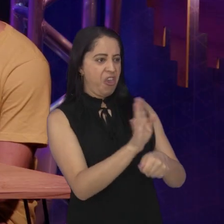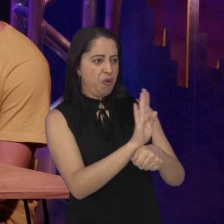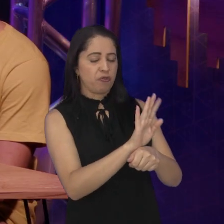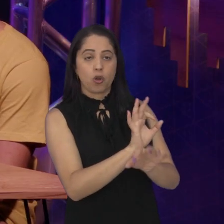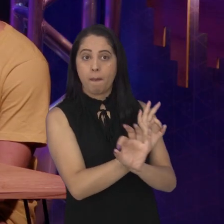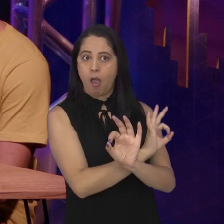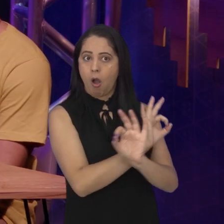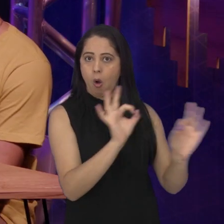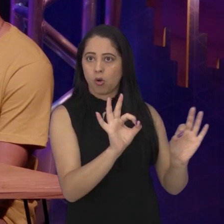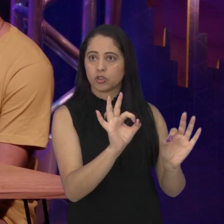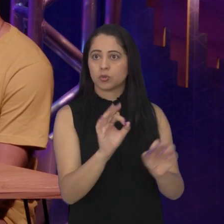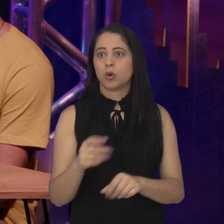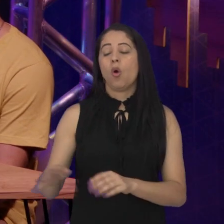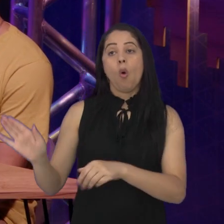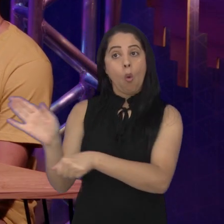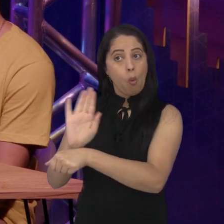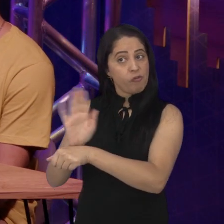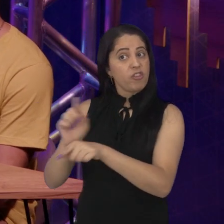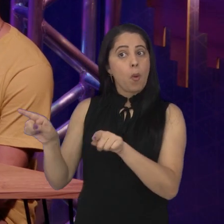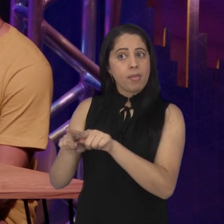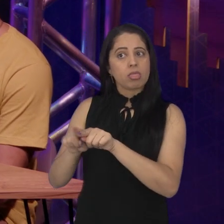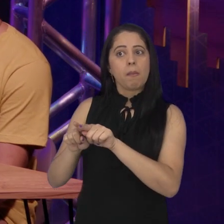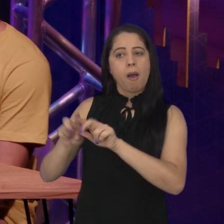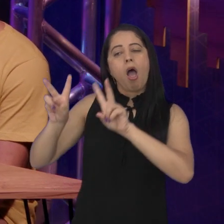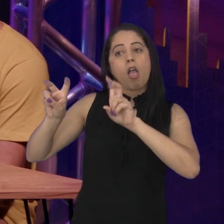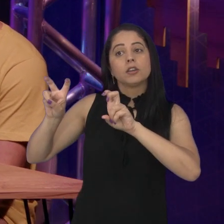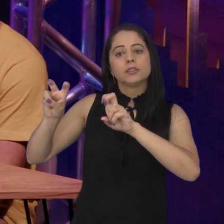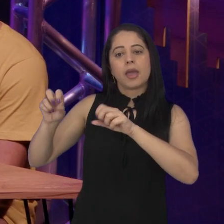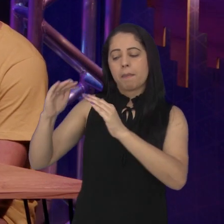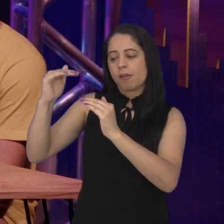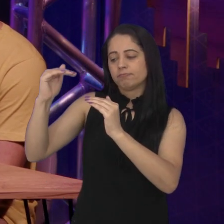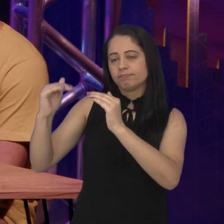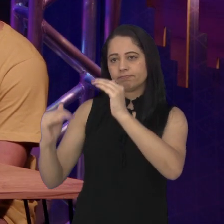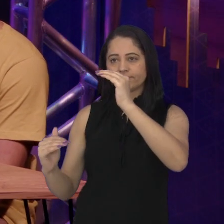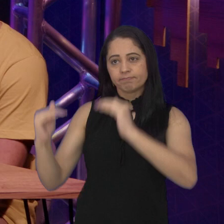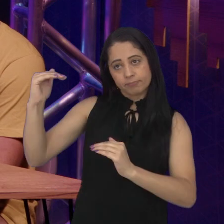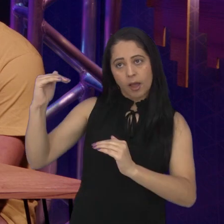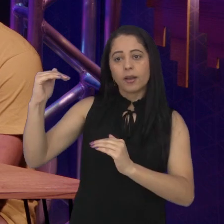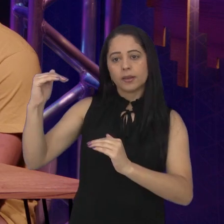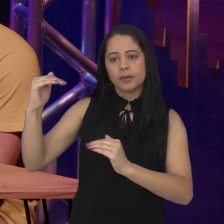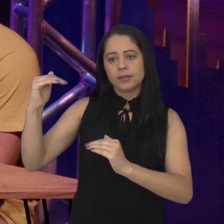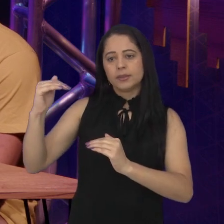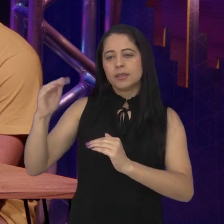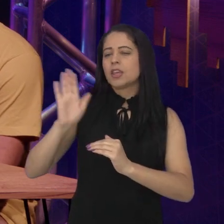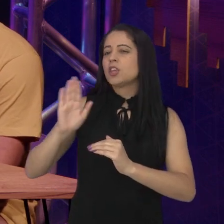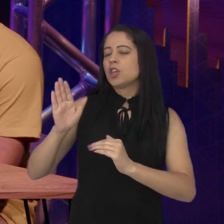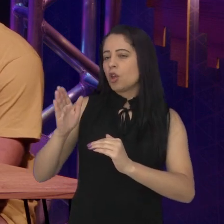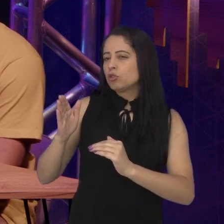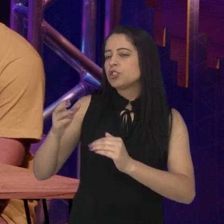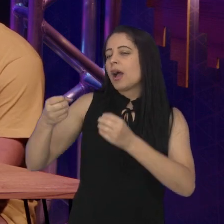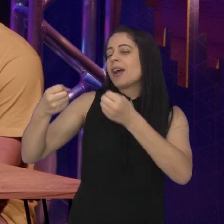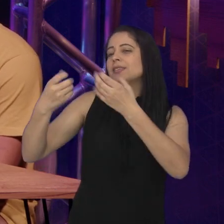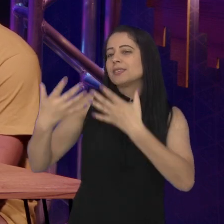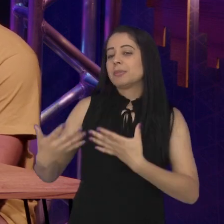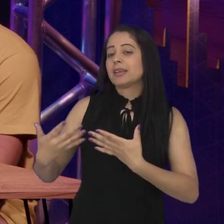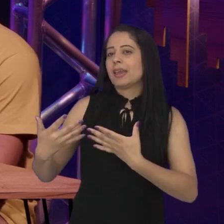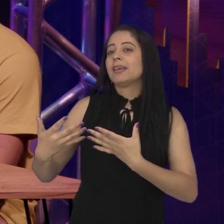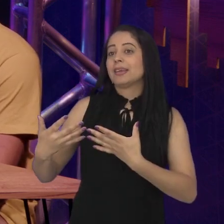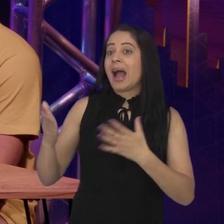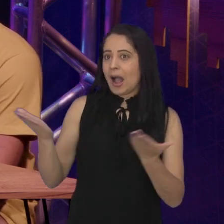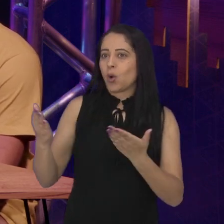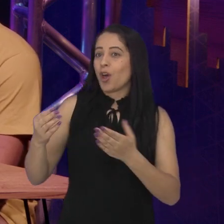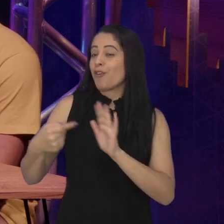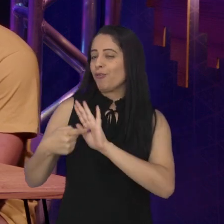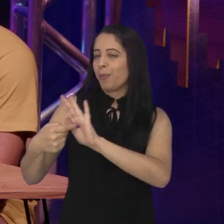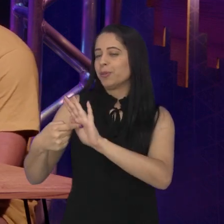filme muito bom mesmo. Que fala sobre desigualdade social, né? E eu já comentei muito com a Vicky dessa